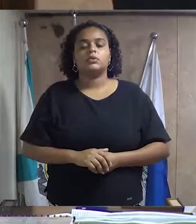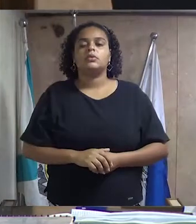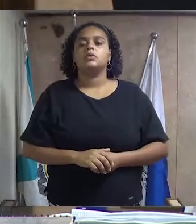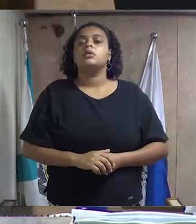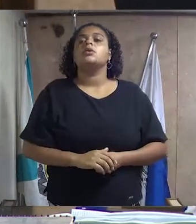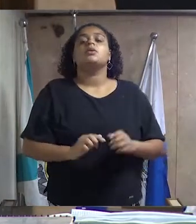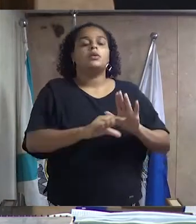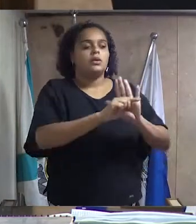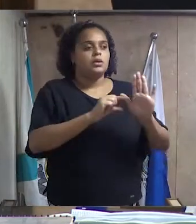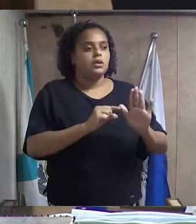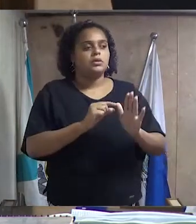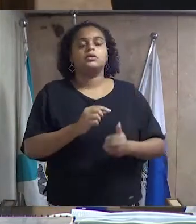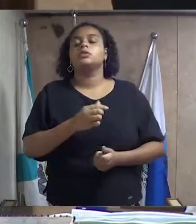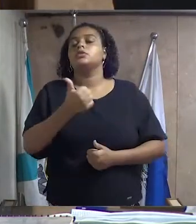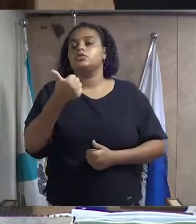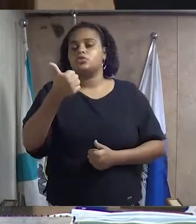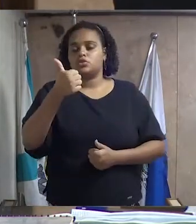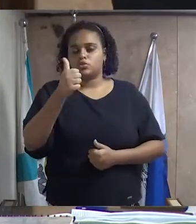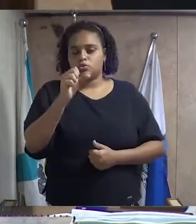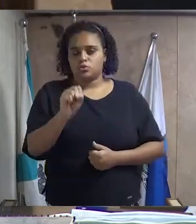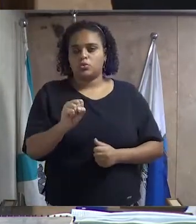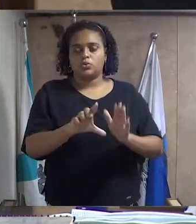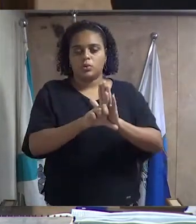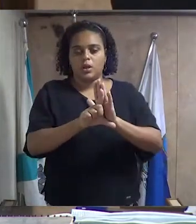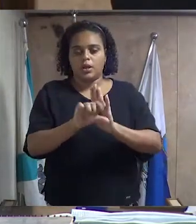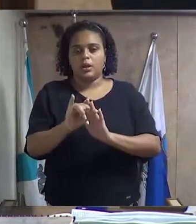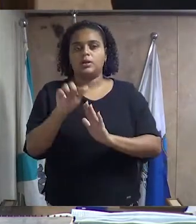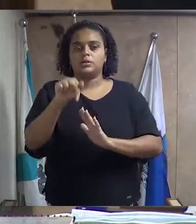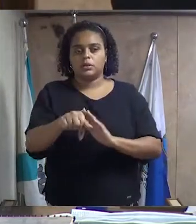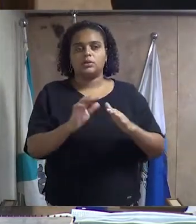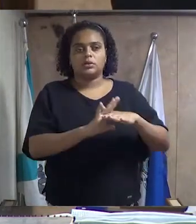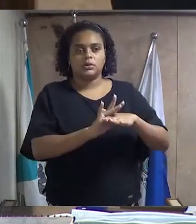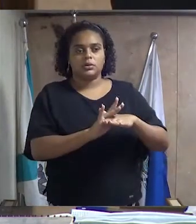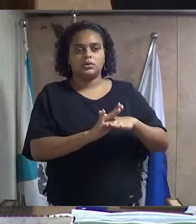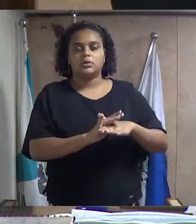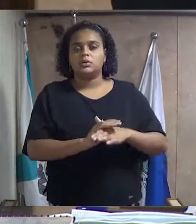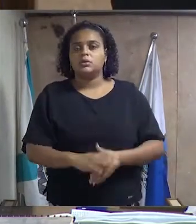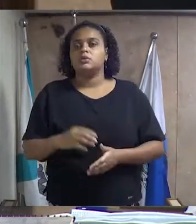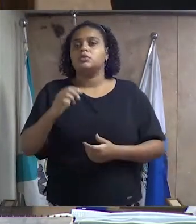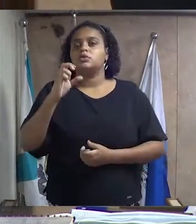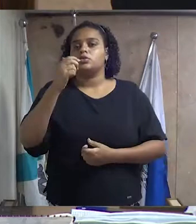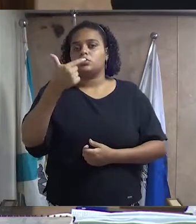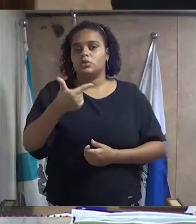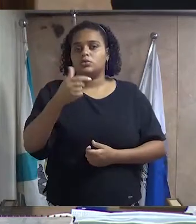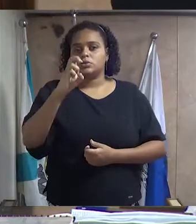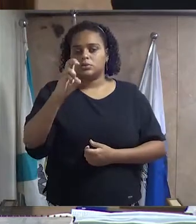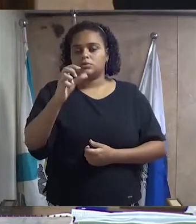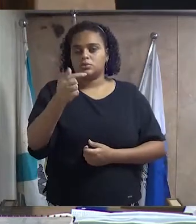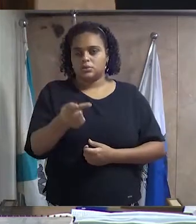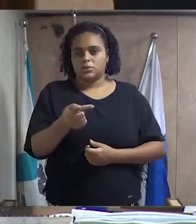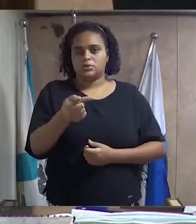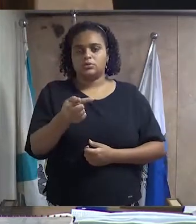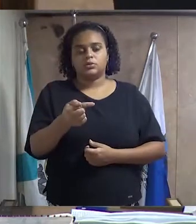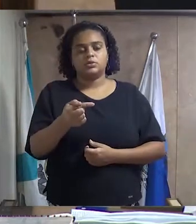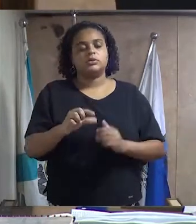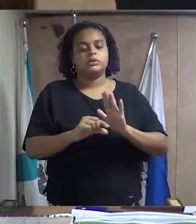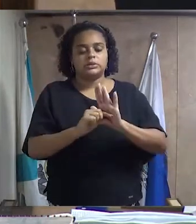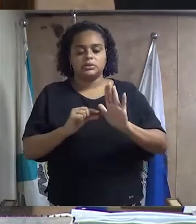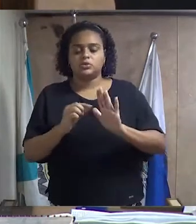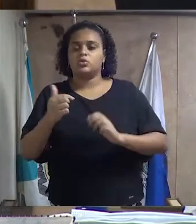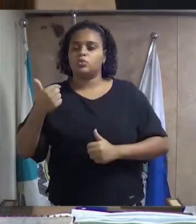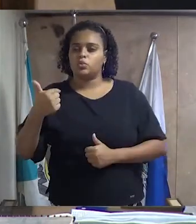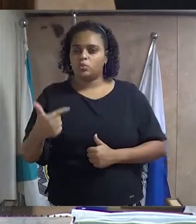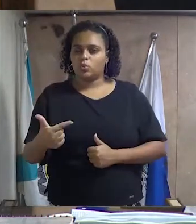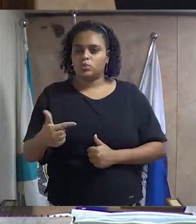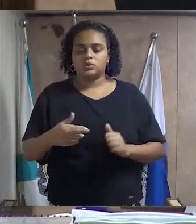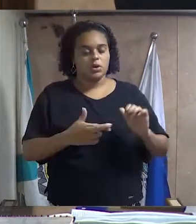de acordo com o artigo 18, inciso 1, da Lei Orgânica do Município do Duque de Caxias, com o artigo 257, inciso